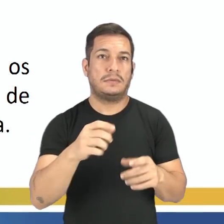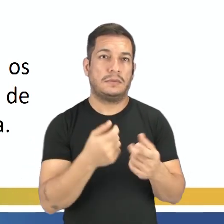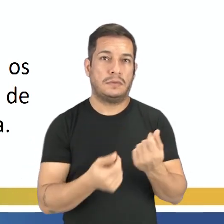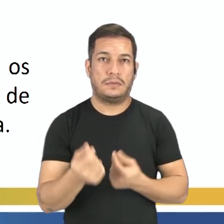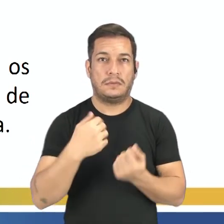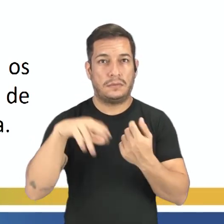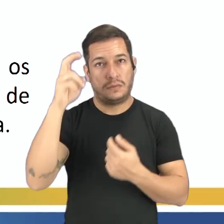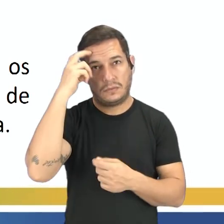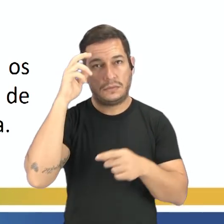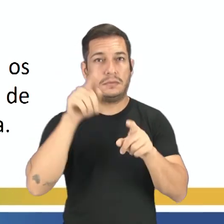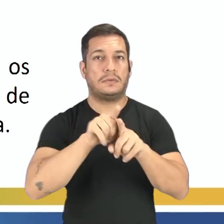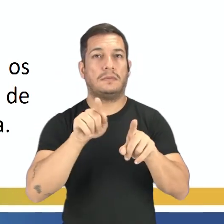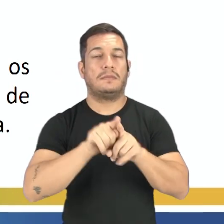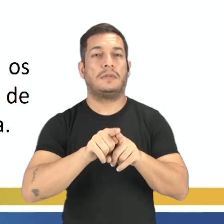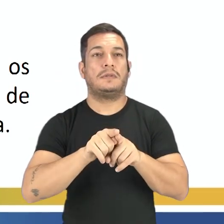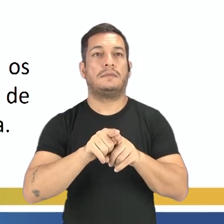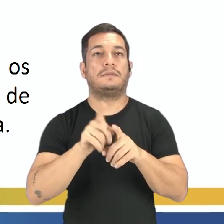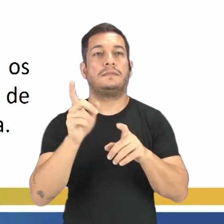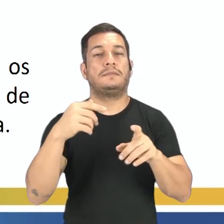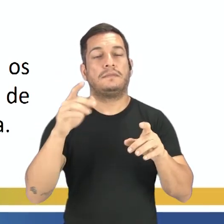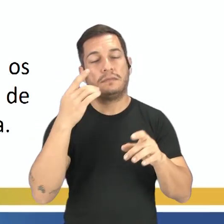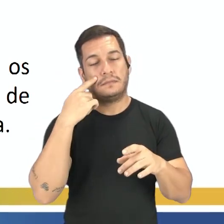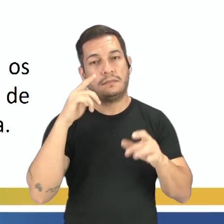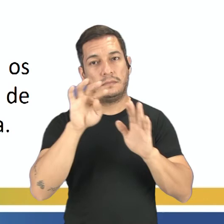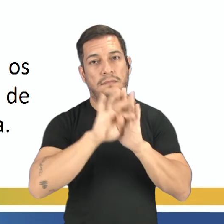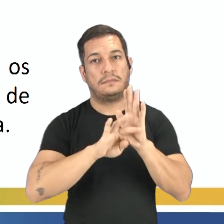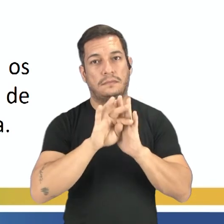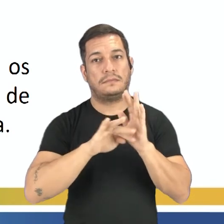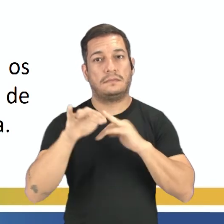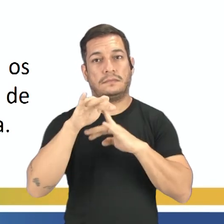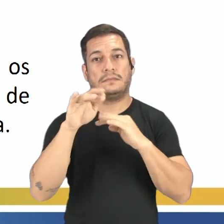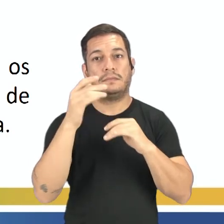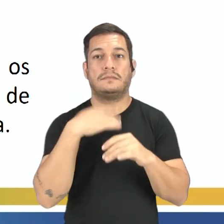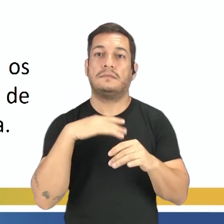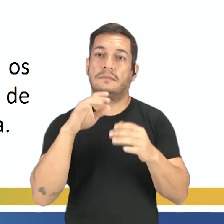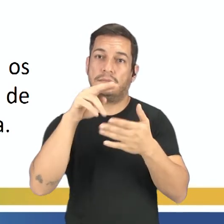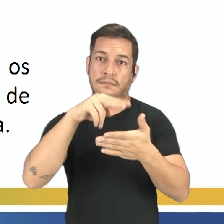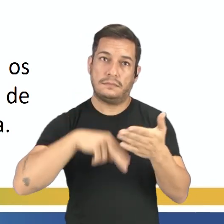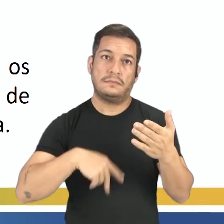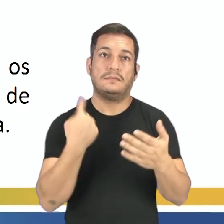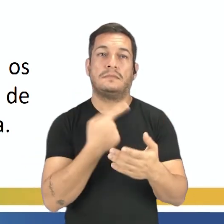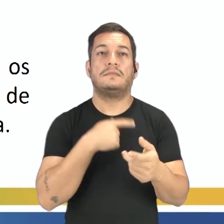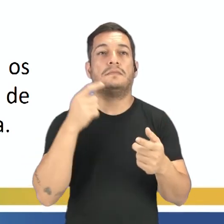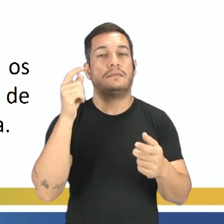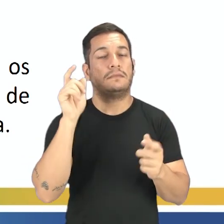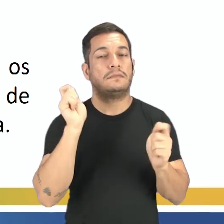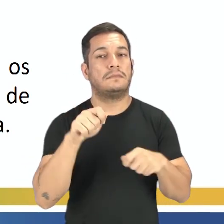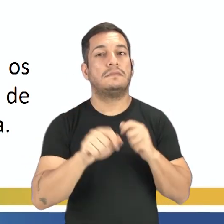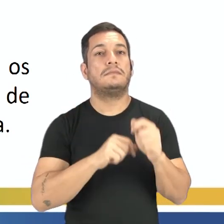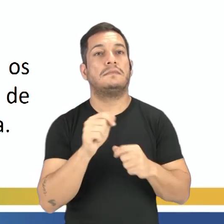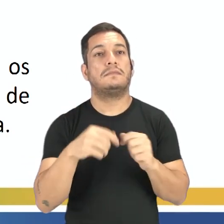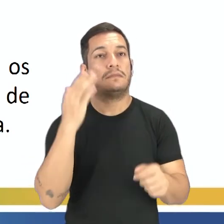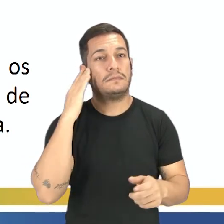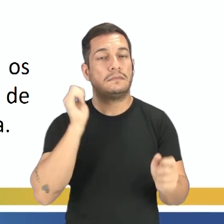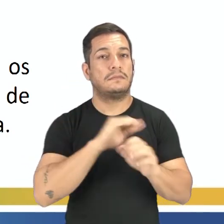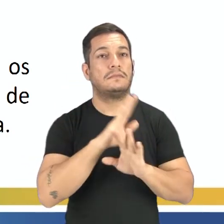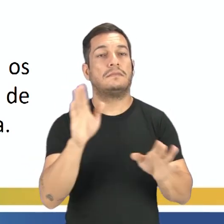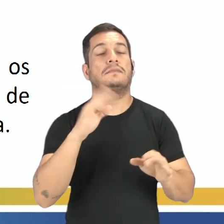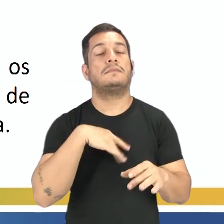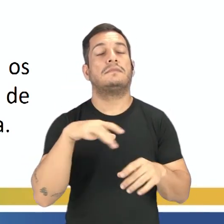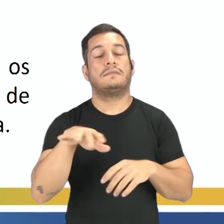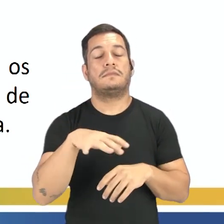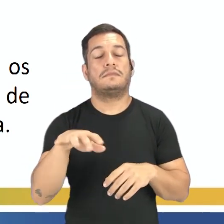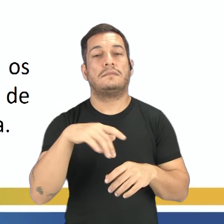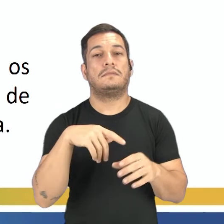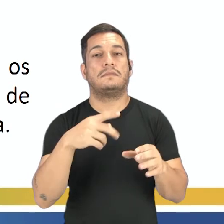econômicas e até culturais. Conforme o trecho acima citado, lido, podemos considerar que o espaço urbano